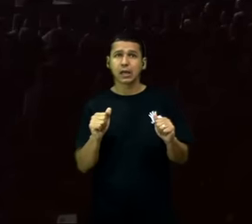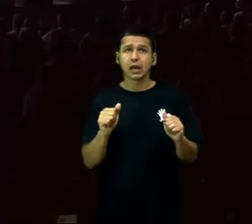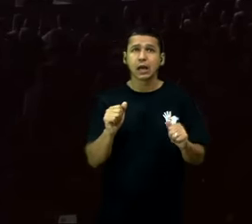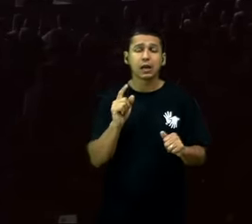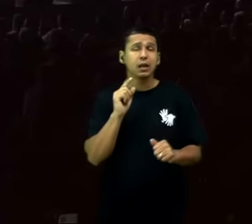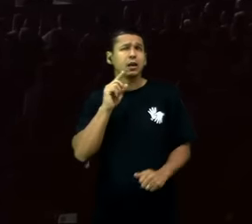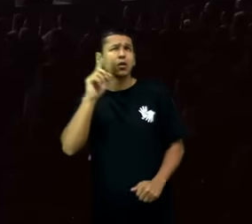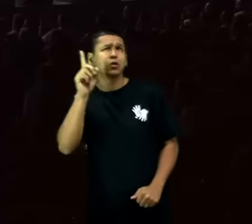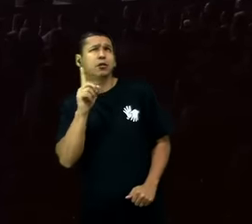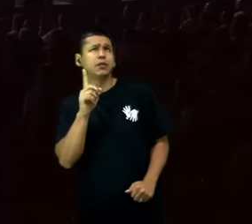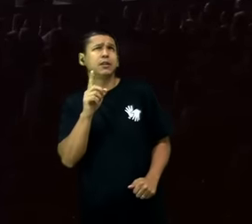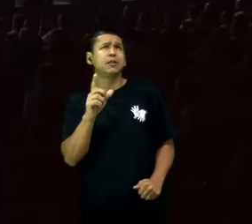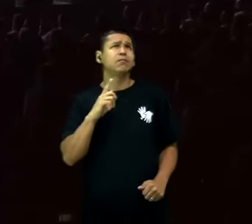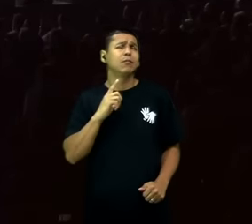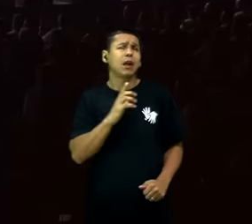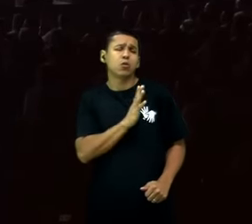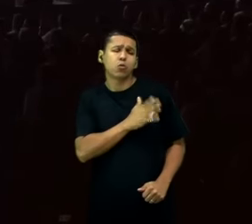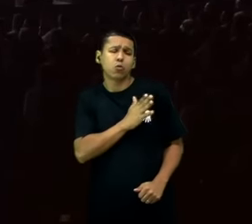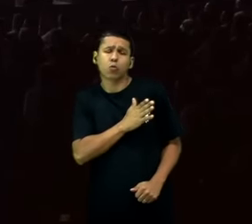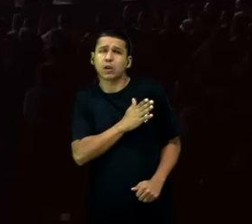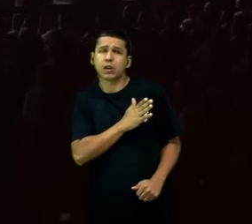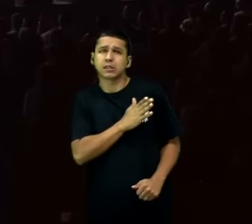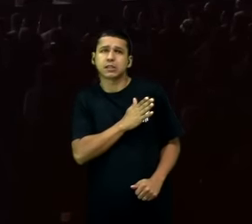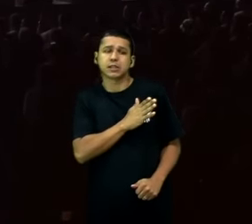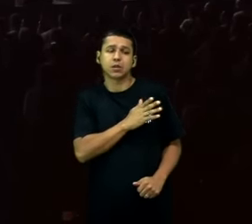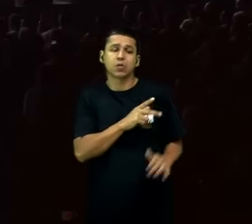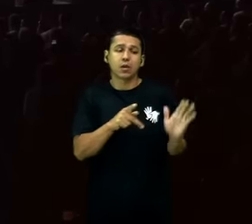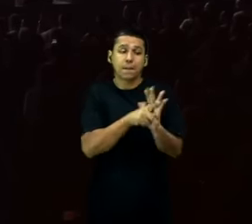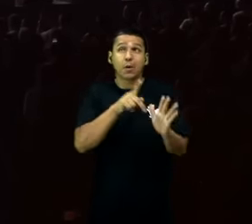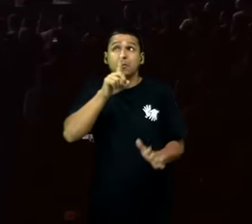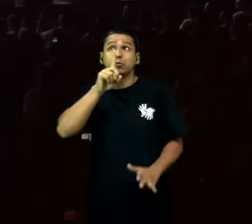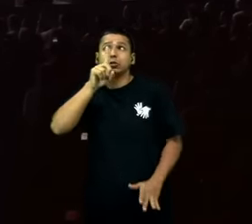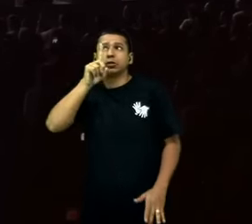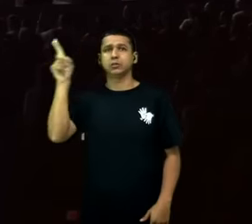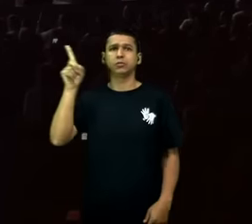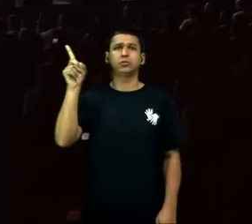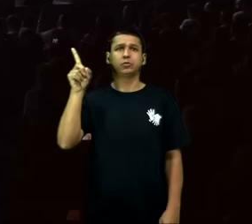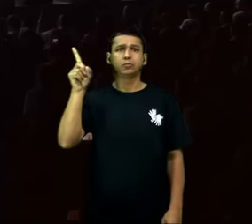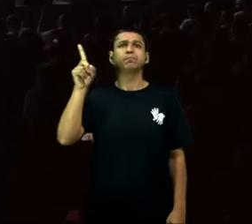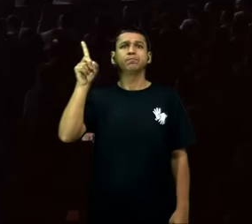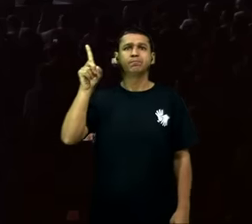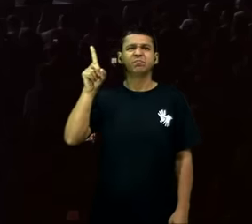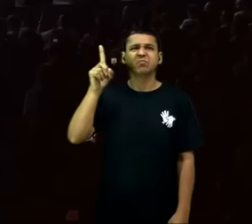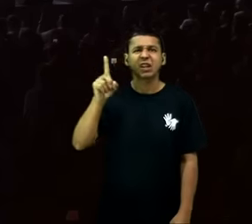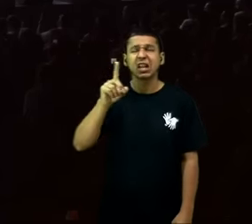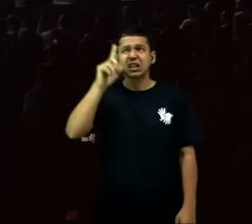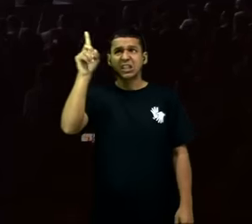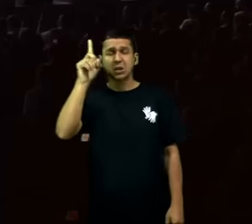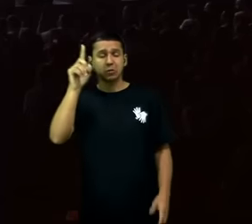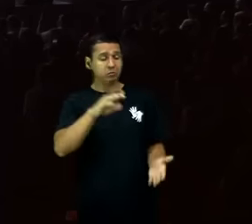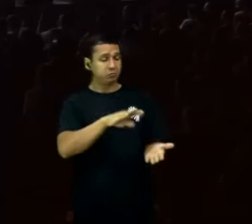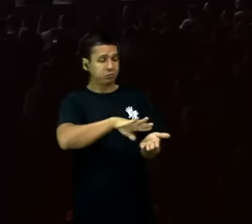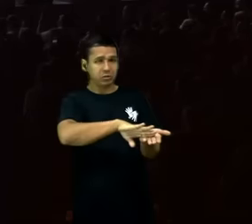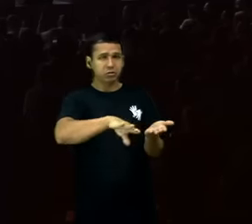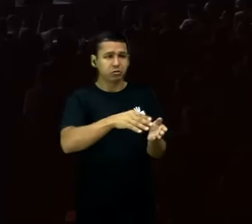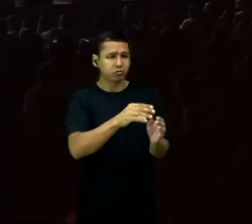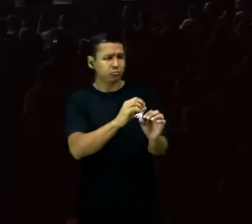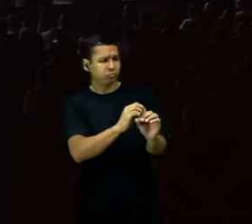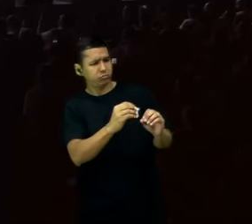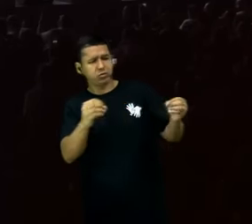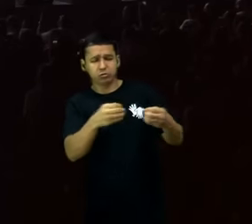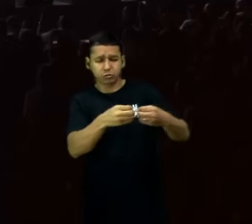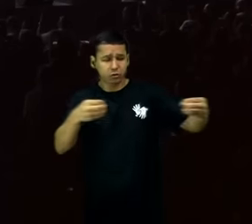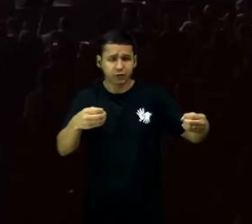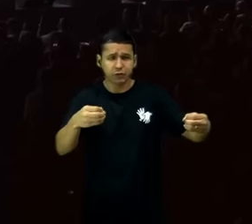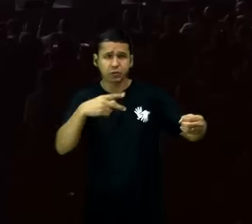a Deus. Deus não divide teu coração com nada nem com ninguém. Deus não vai dividir teu coração com nada nem com ninguém. Eu vou repetir mais